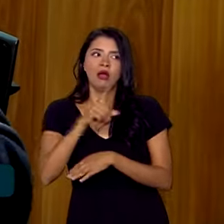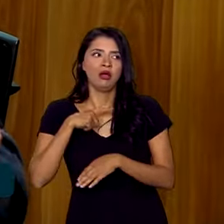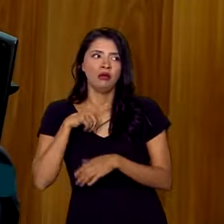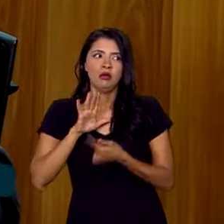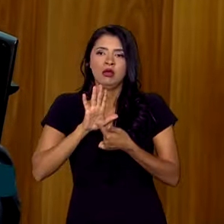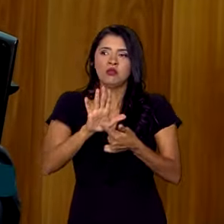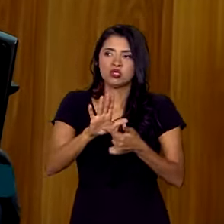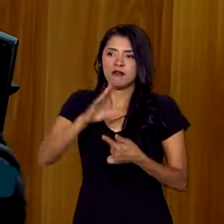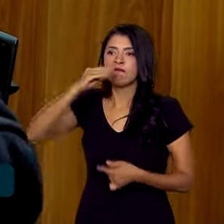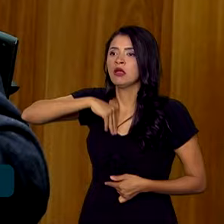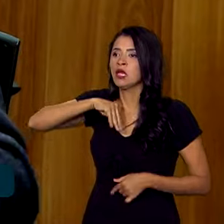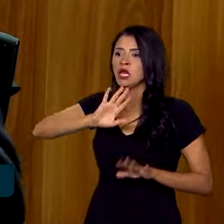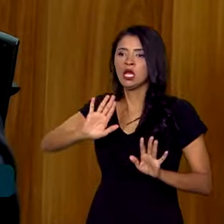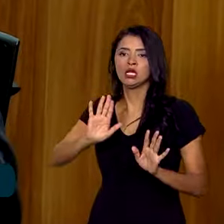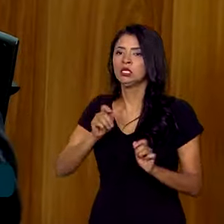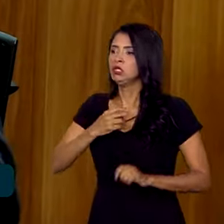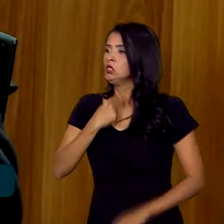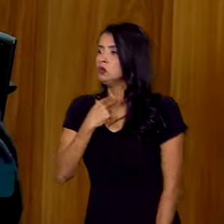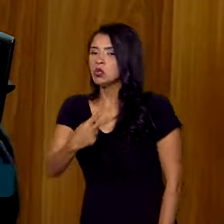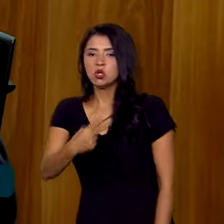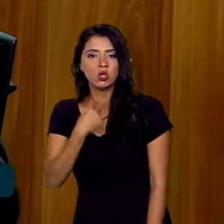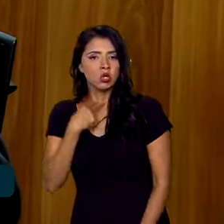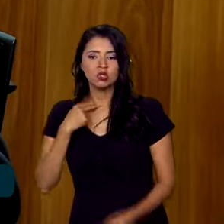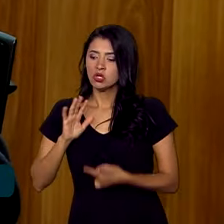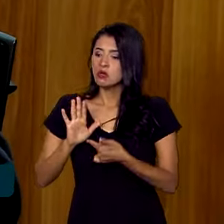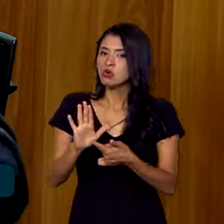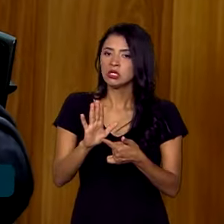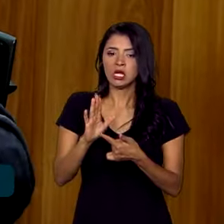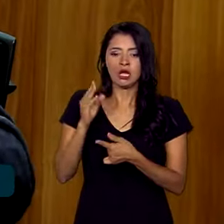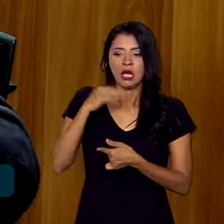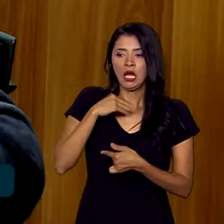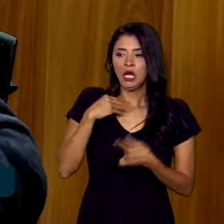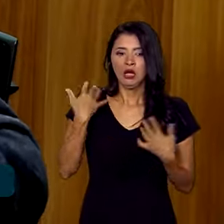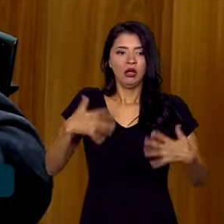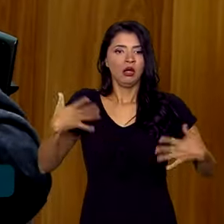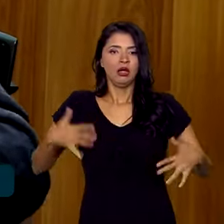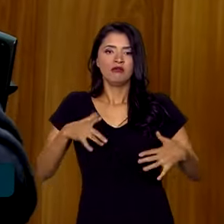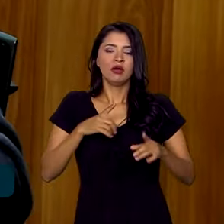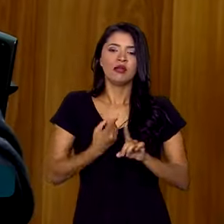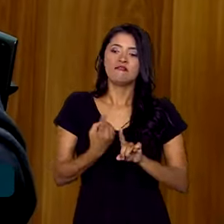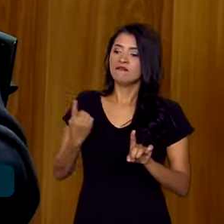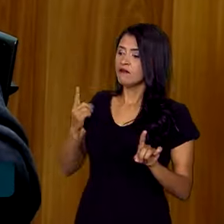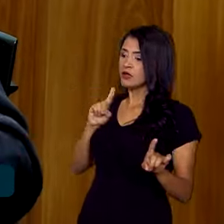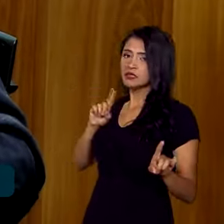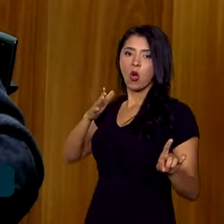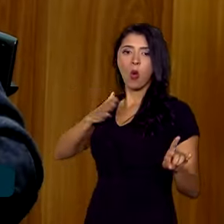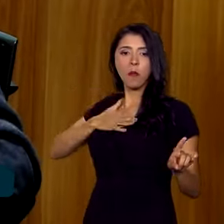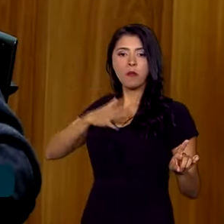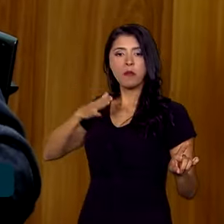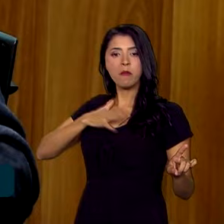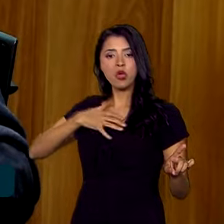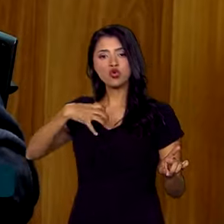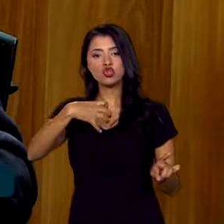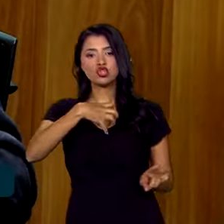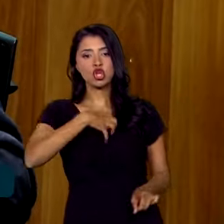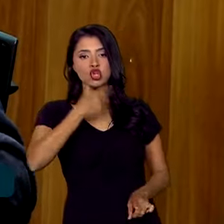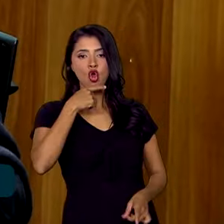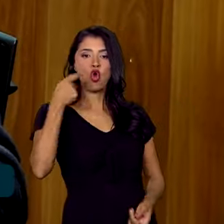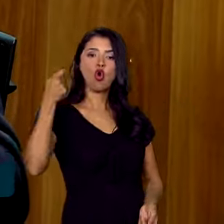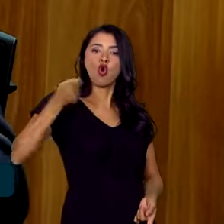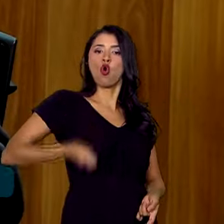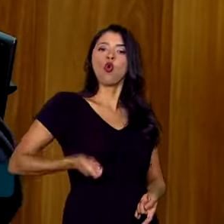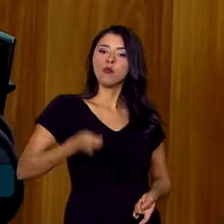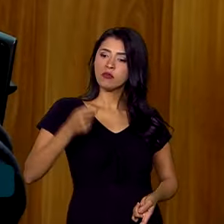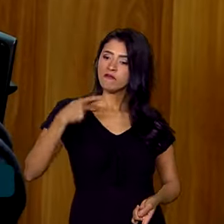demonstrar Fraqueza não eu não posso demonstrar uma fragilidade que vai me afastar do meu jeito de verdade de ser homem desse homem de